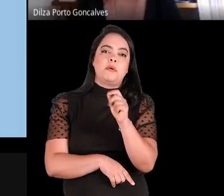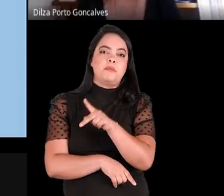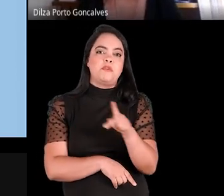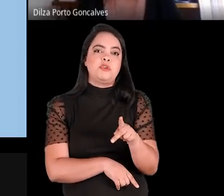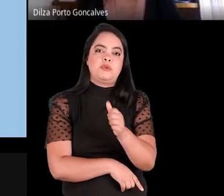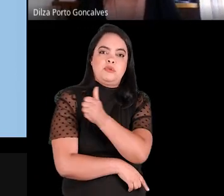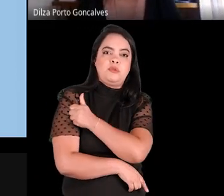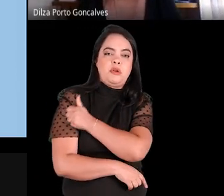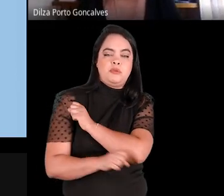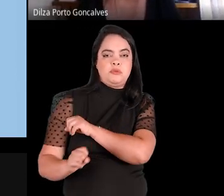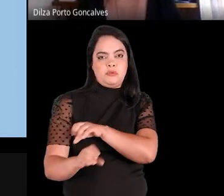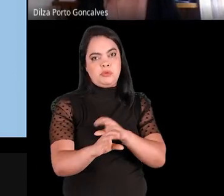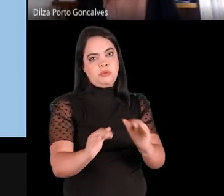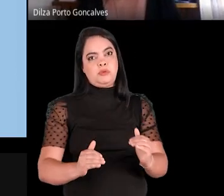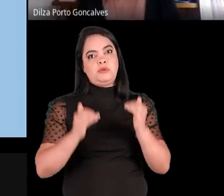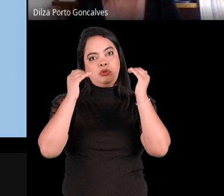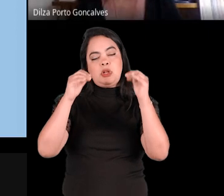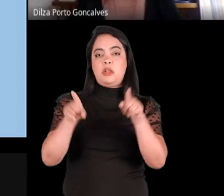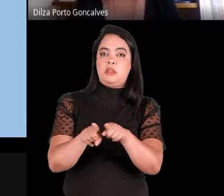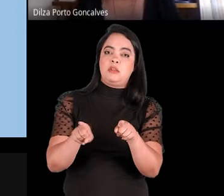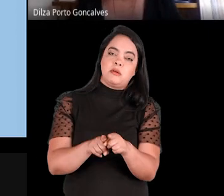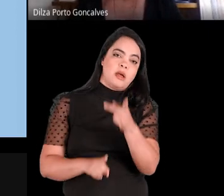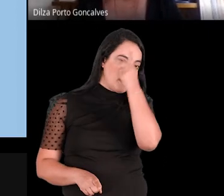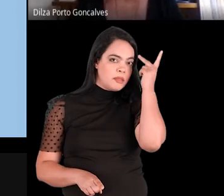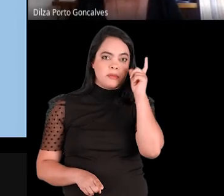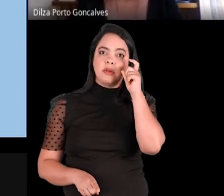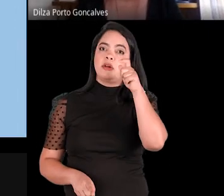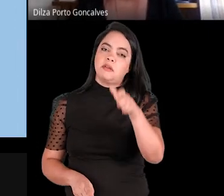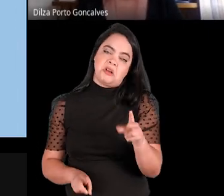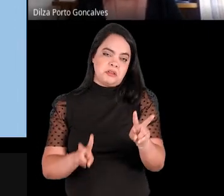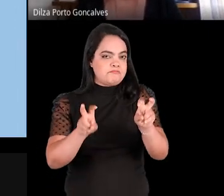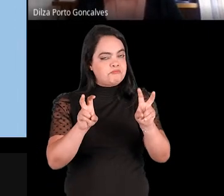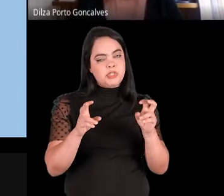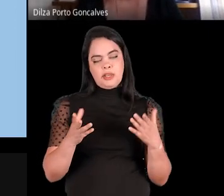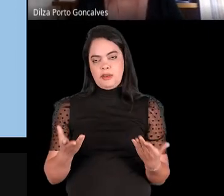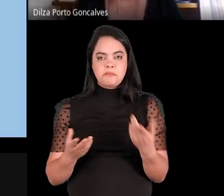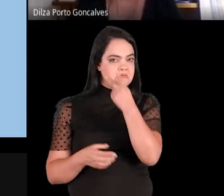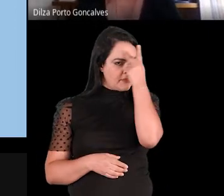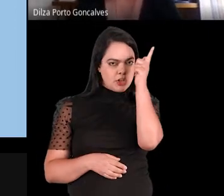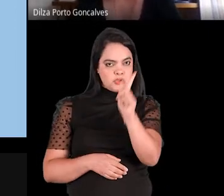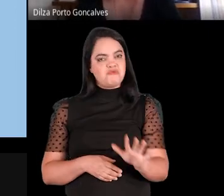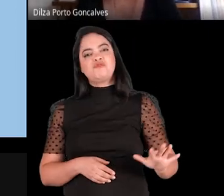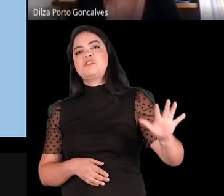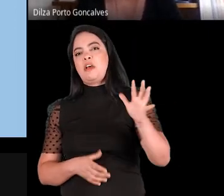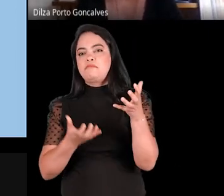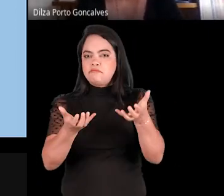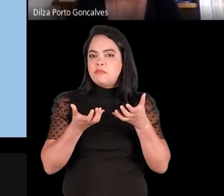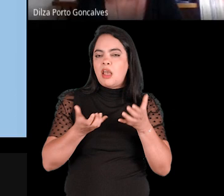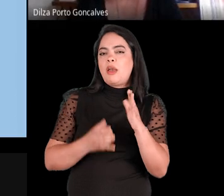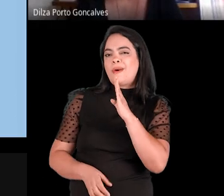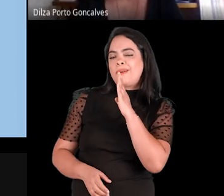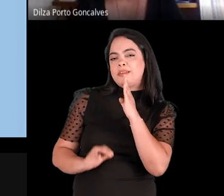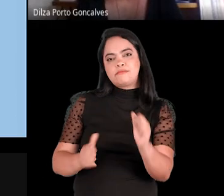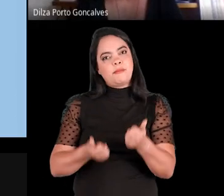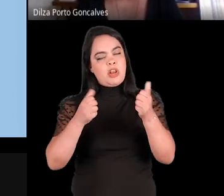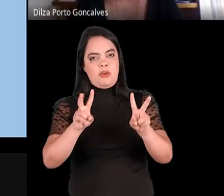superior, bem como aquelas e aqueles que se interessem pelo tema, ou seja, o público em geral que busque conhecer mais